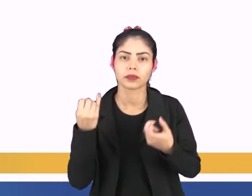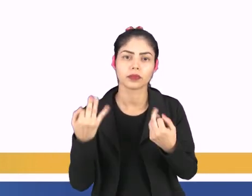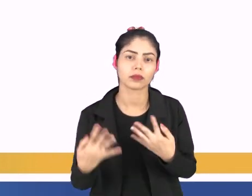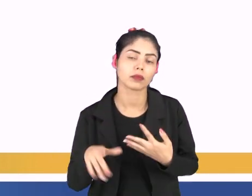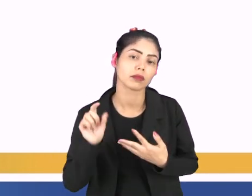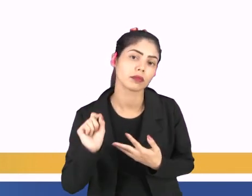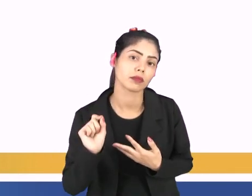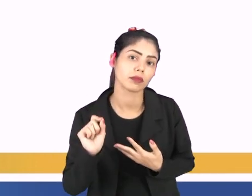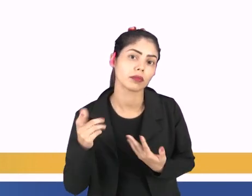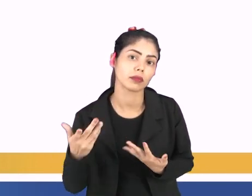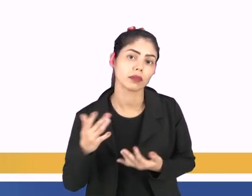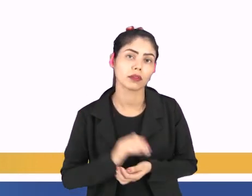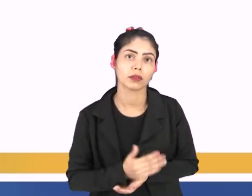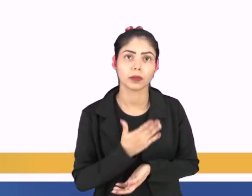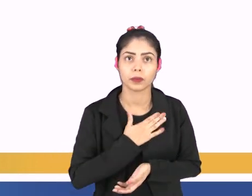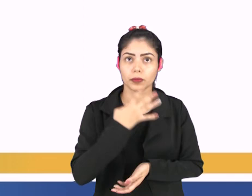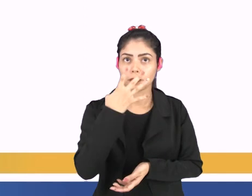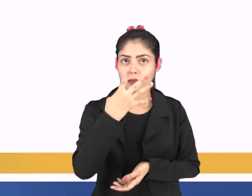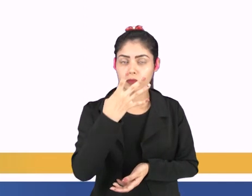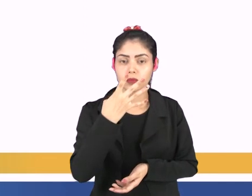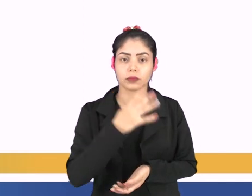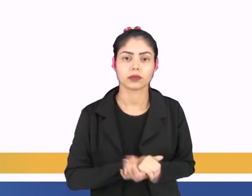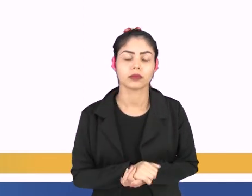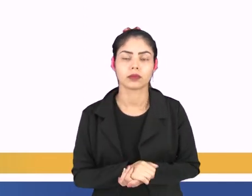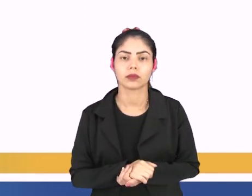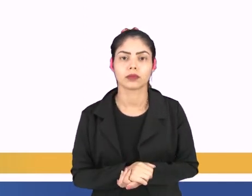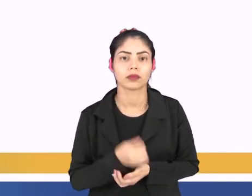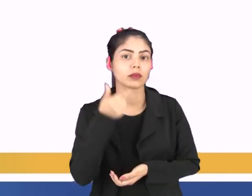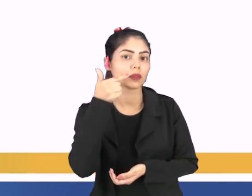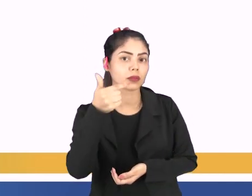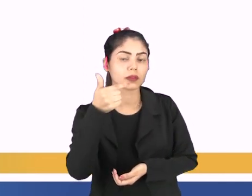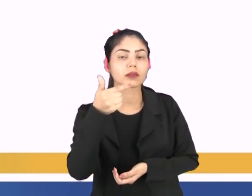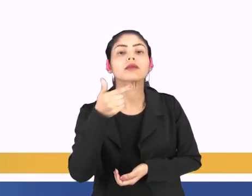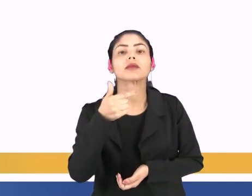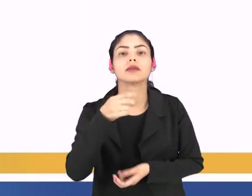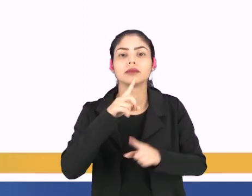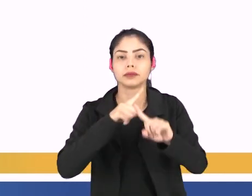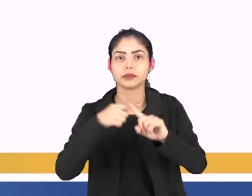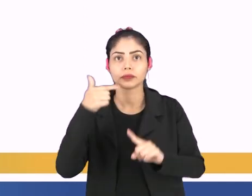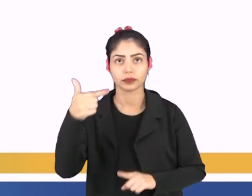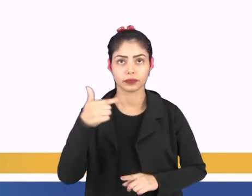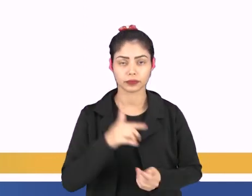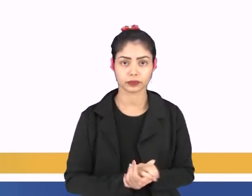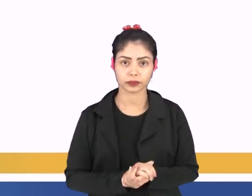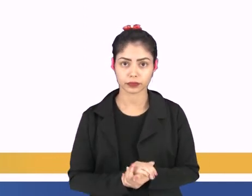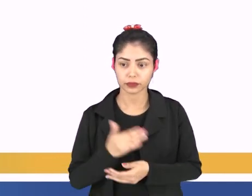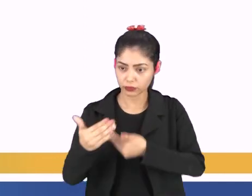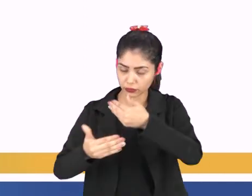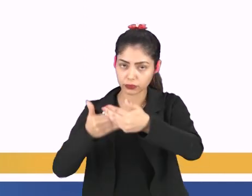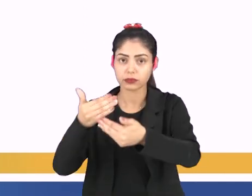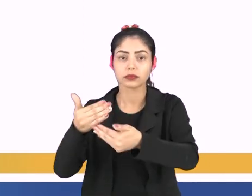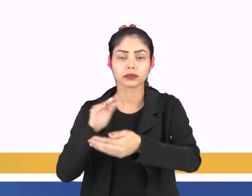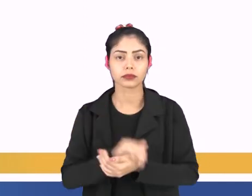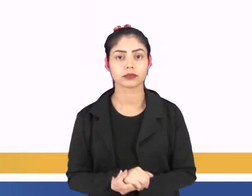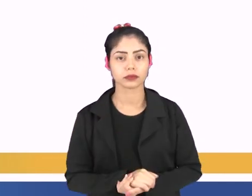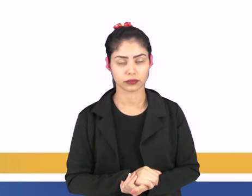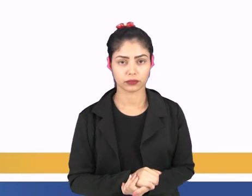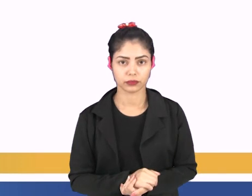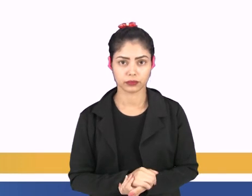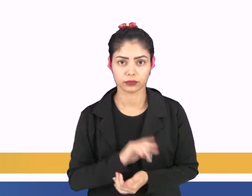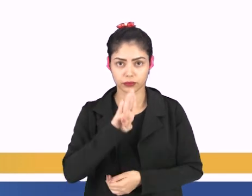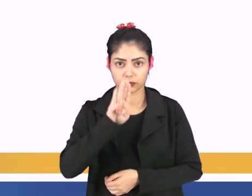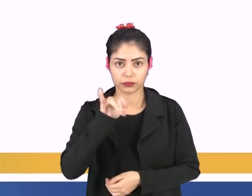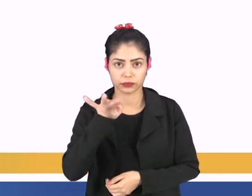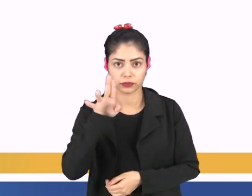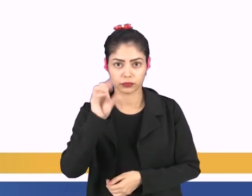dizer? Que é meu 4 fatorial sobre 2 fatorial vezes 2 fatorial, desenvolvendo esse